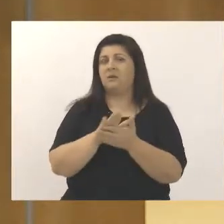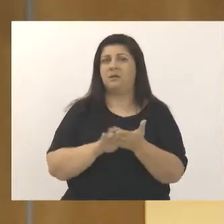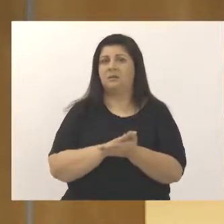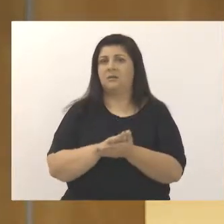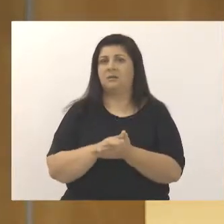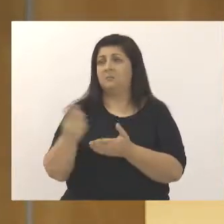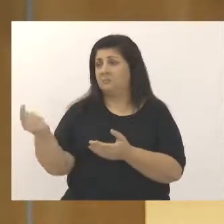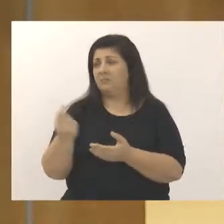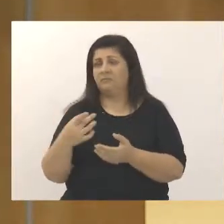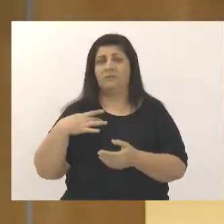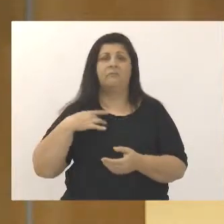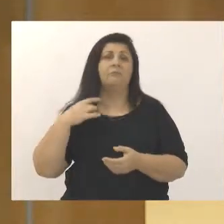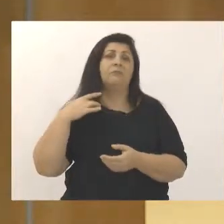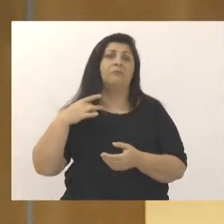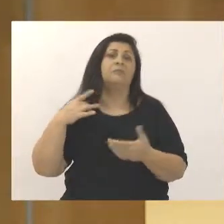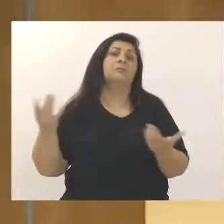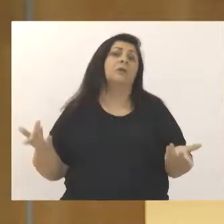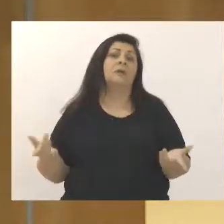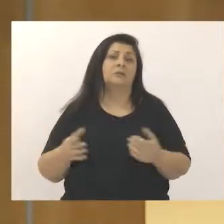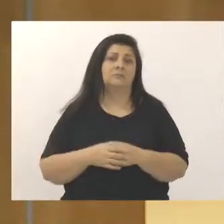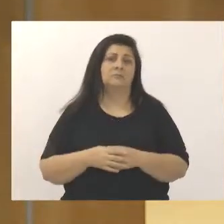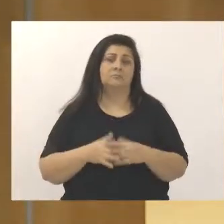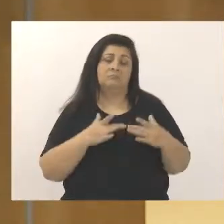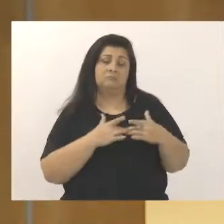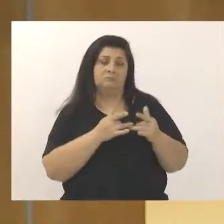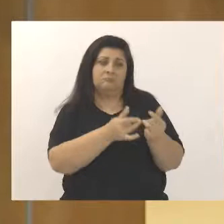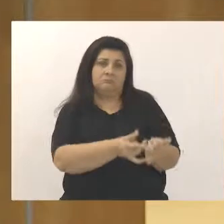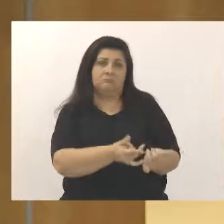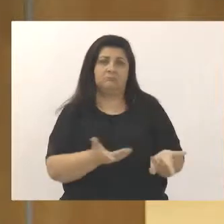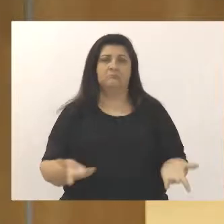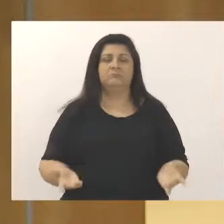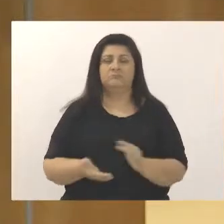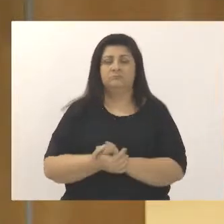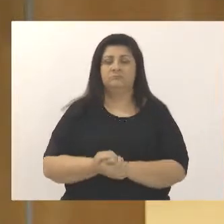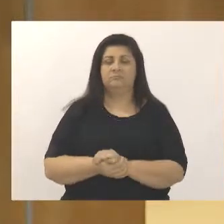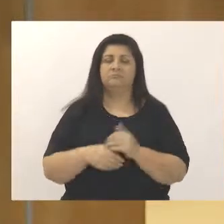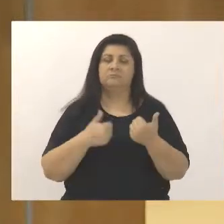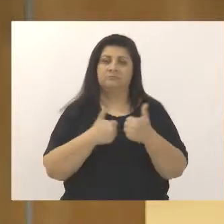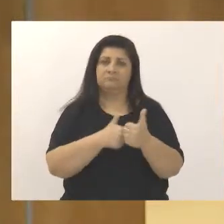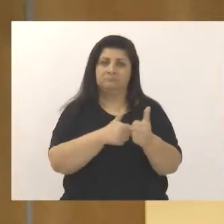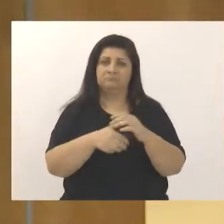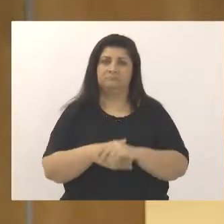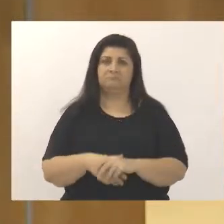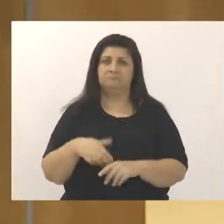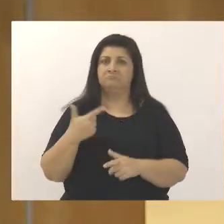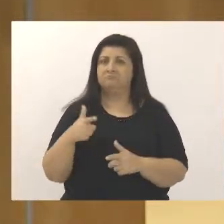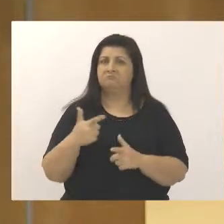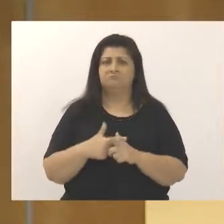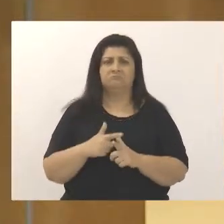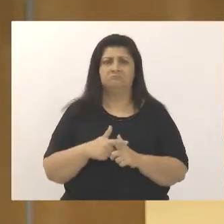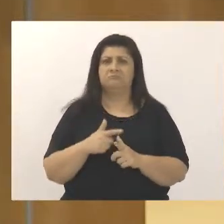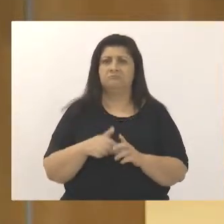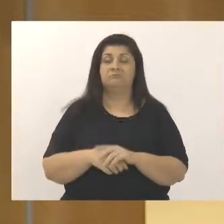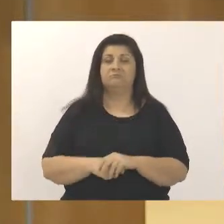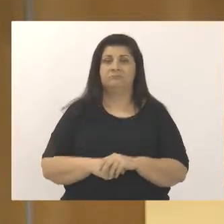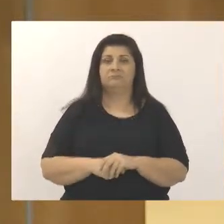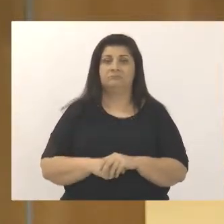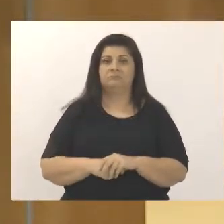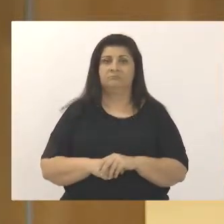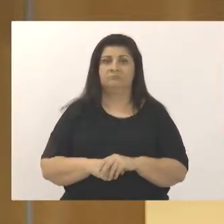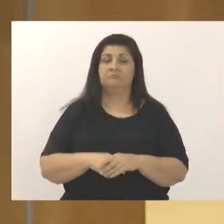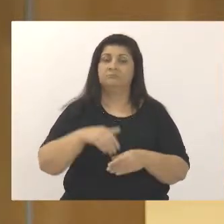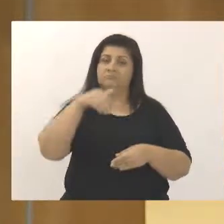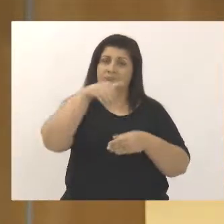sempre para fazer uma caridade para ela, vai acompanhar, não tem problema nenhum. Então, votando